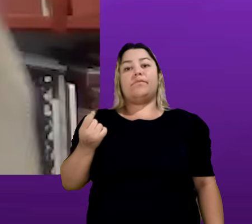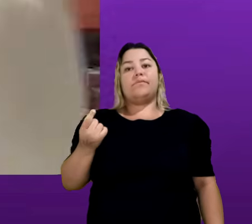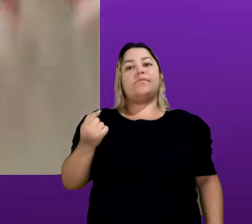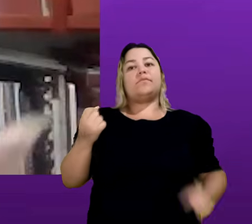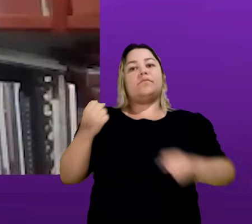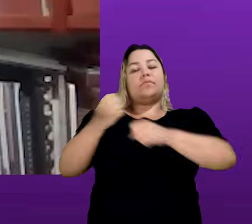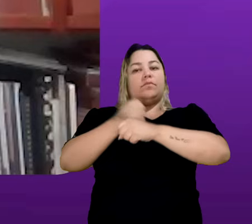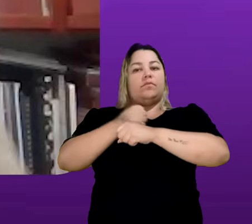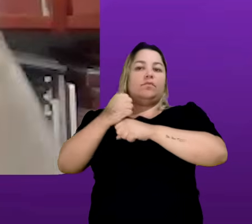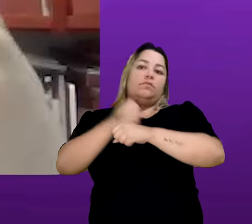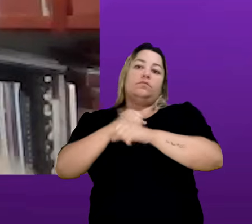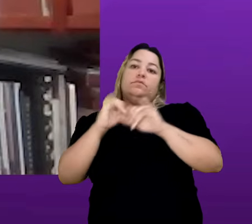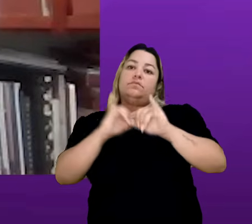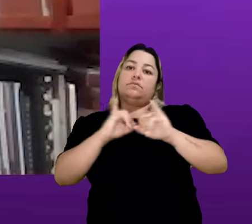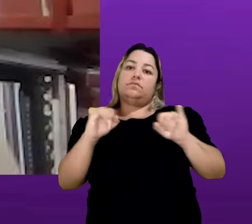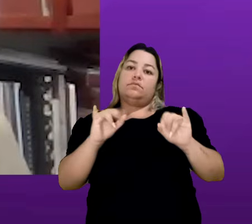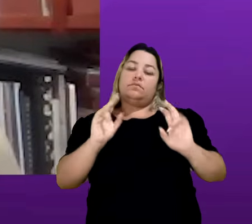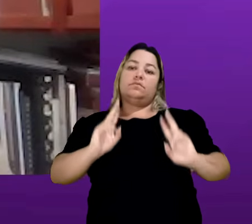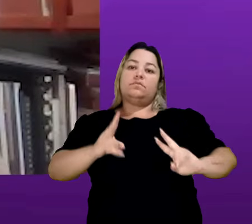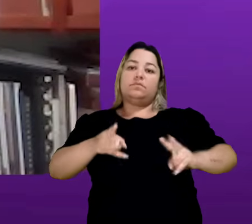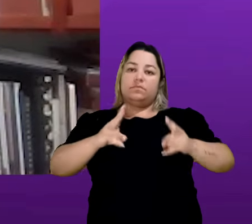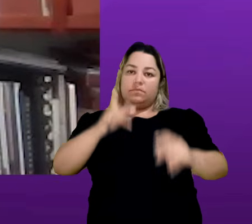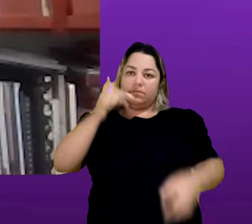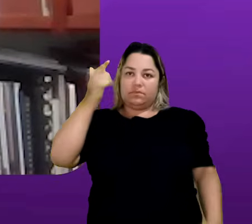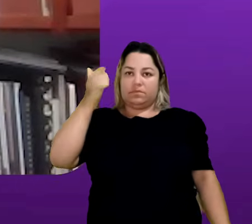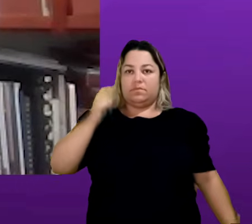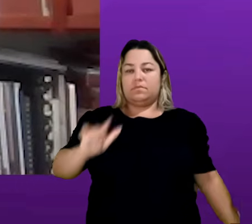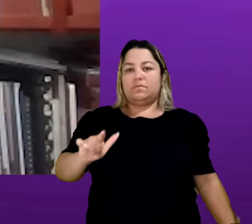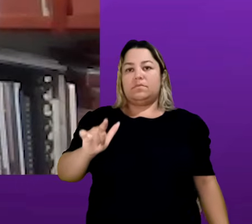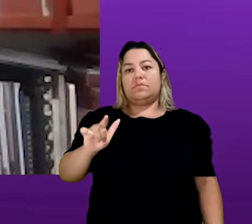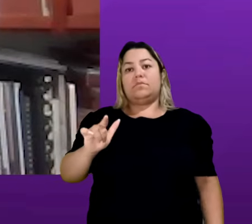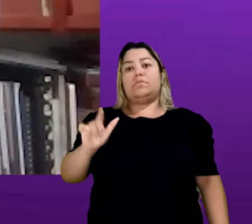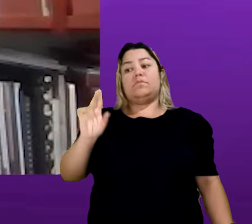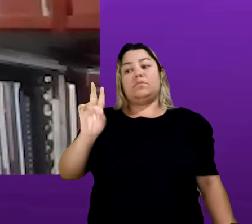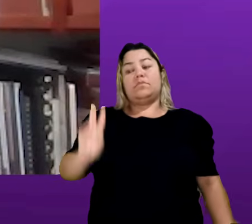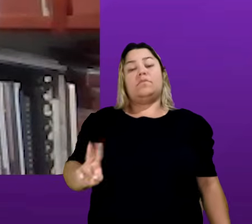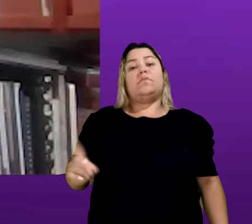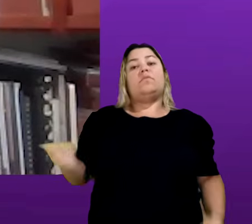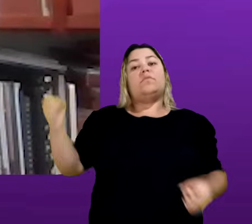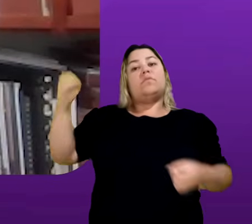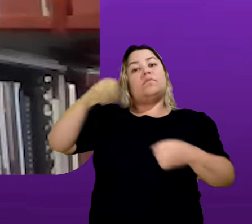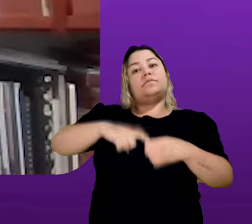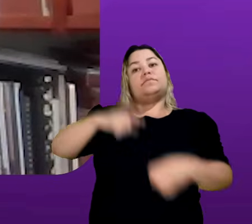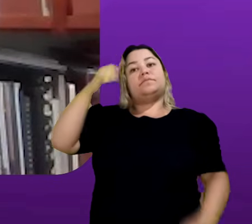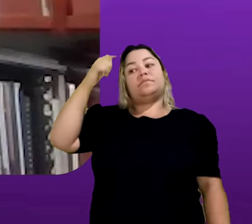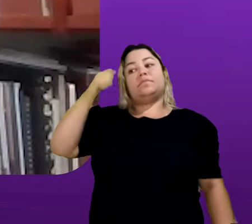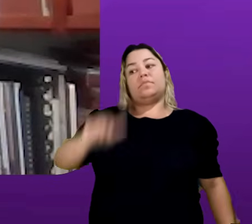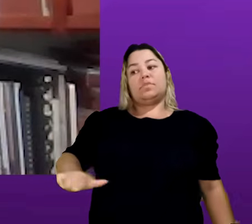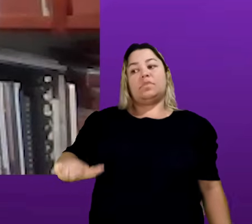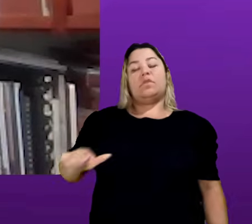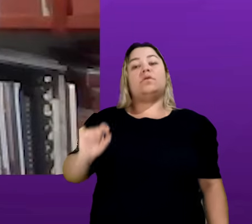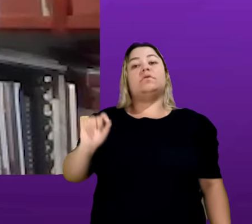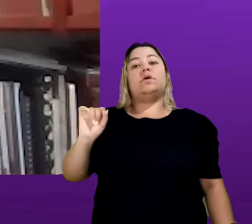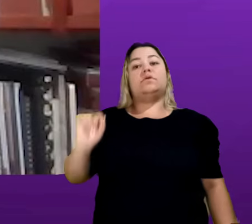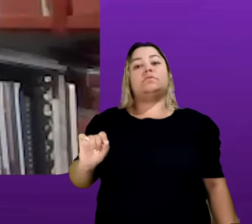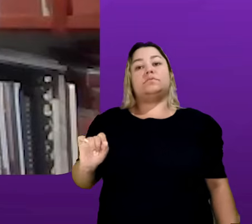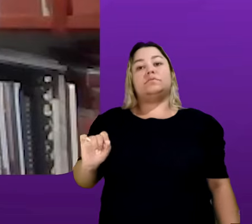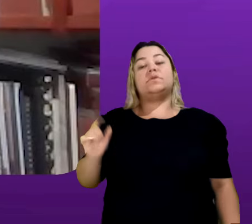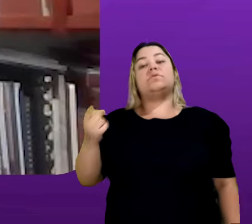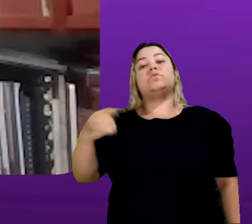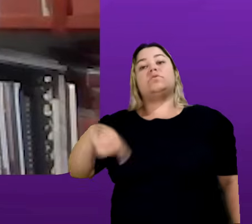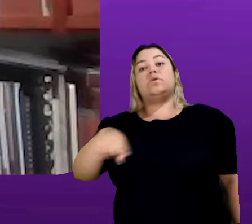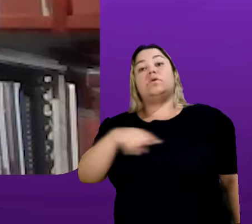gente sempre repete, vez ou outra a gente volta com ela novamente, que é a gente querer a